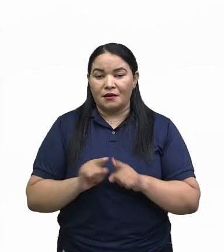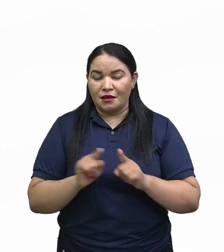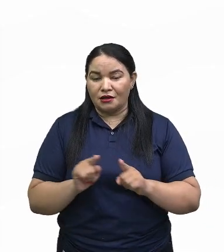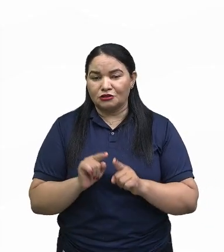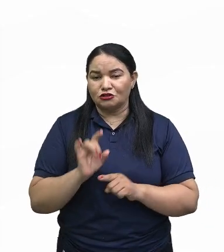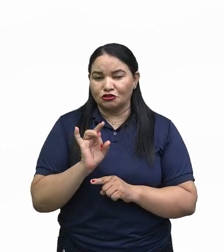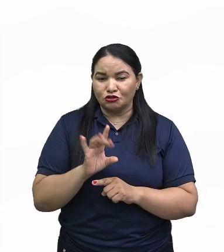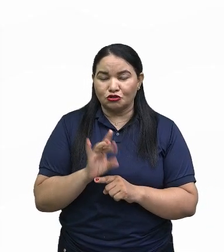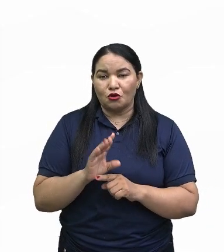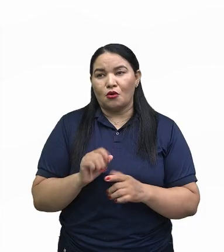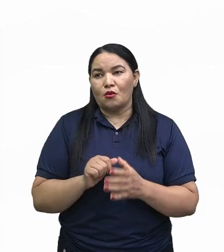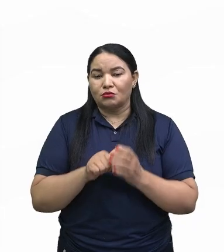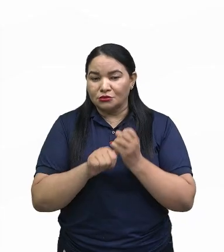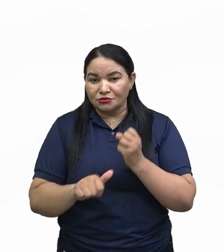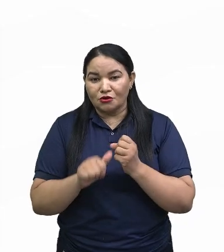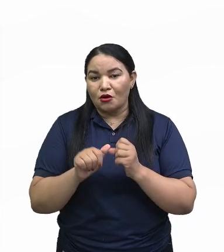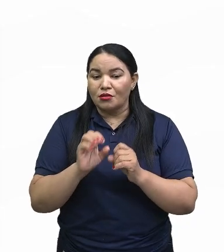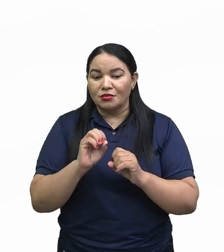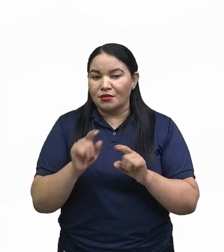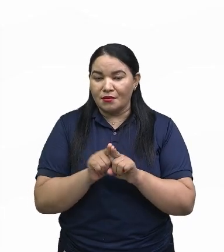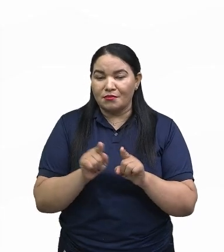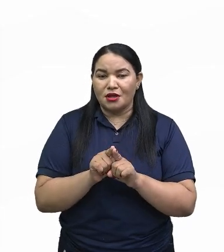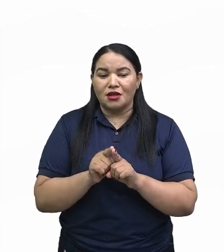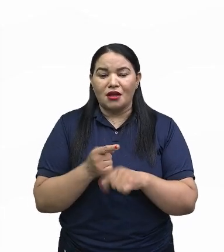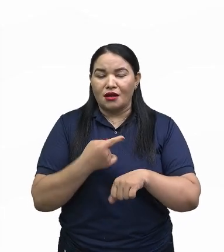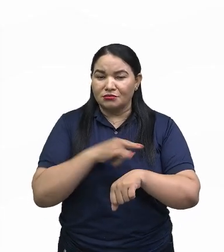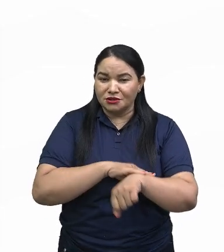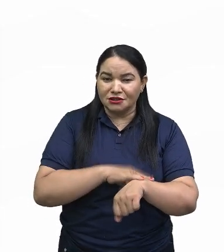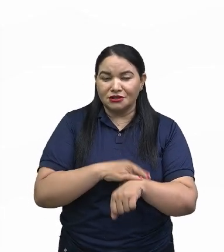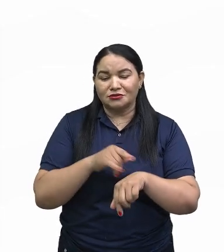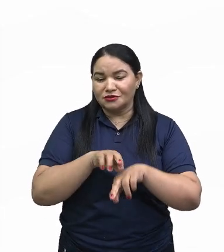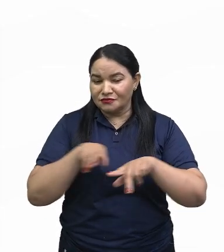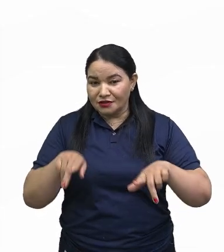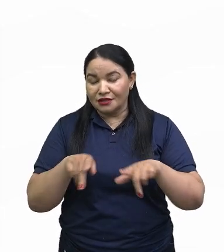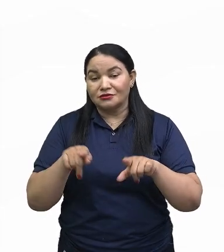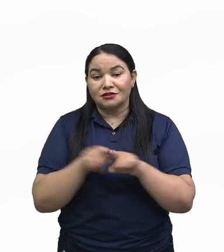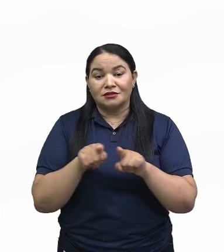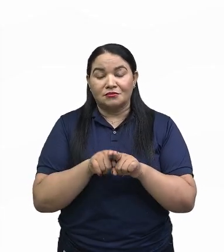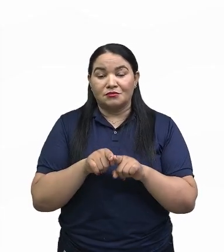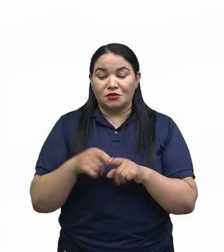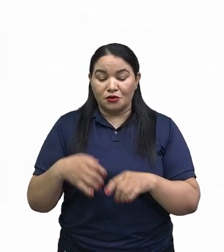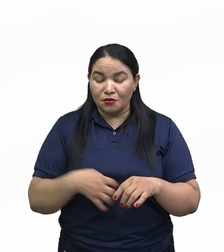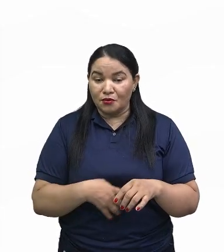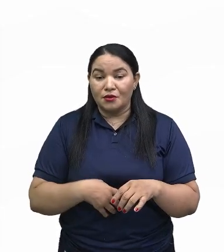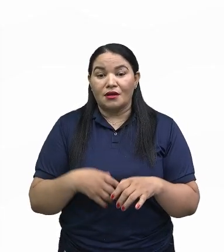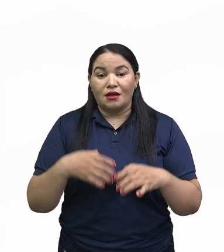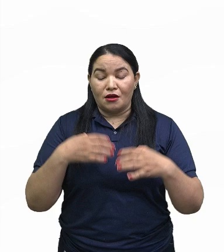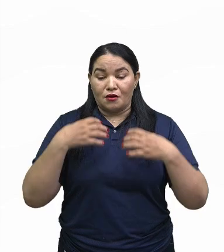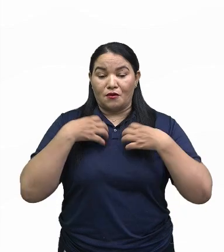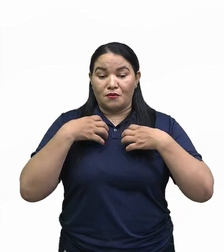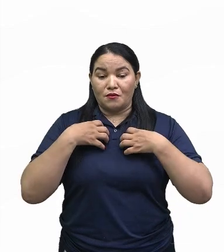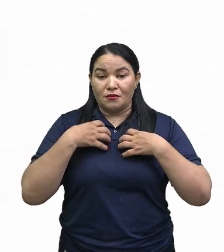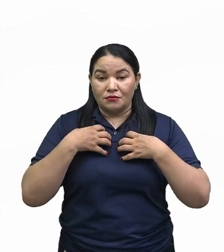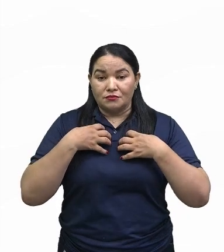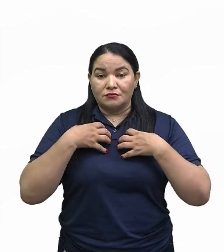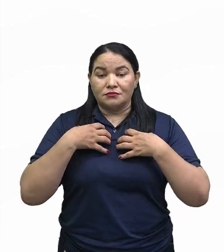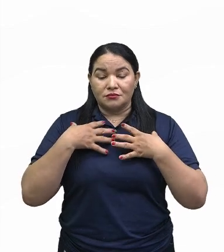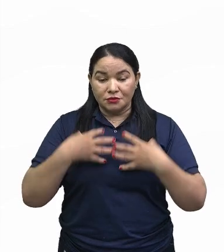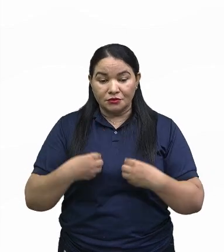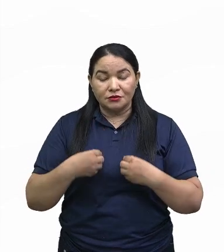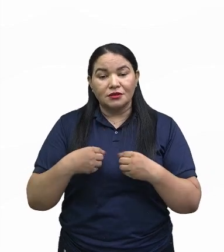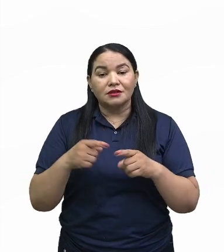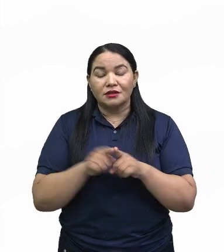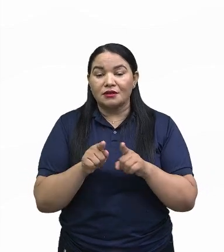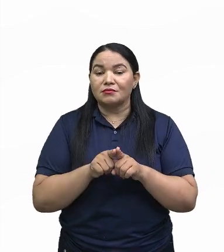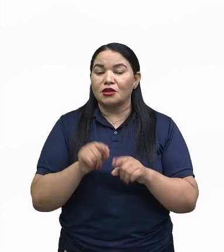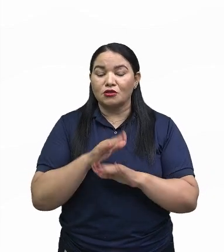sistema excretor urinário, a gente tem o sistema cardiovascular, digestório, pulmonar, esse conjunto de sistemas forma, então, um organismo